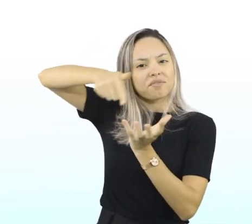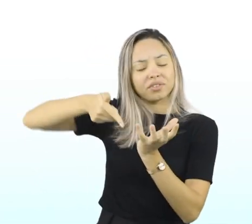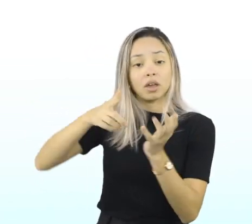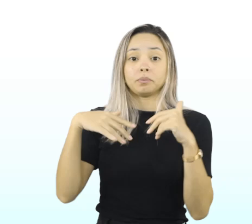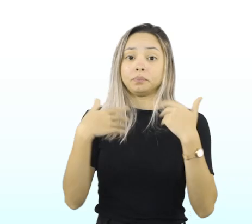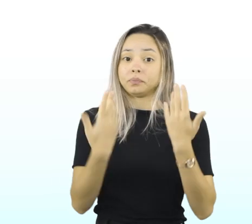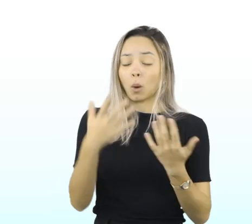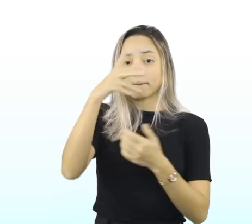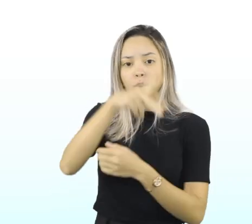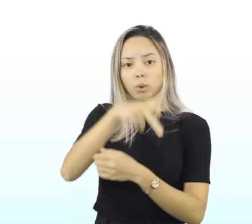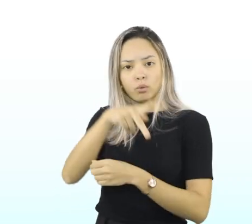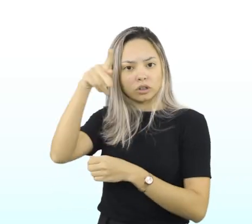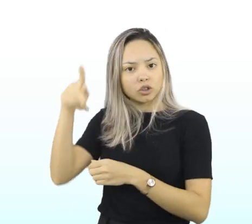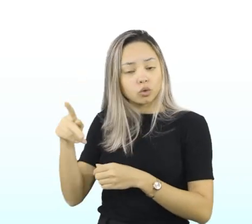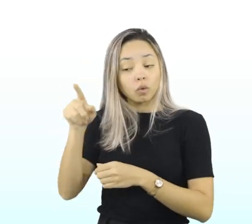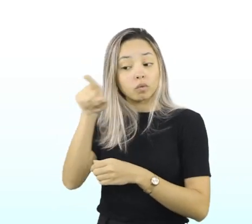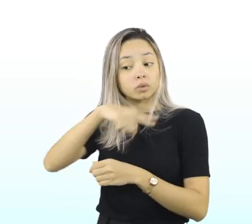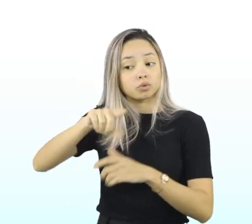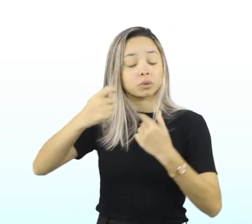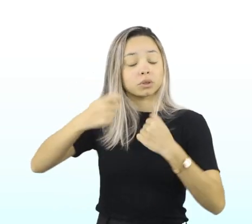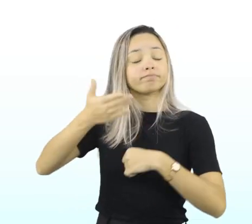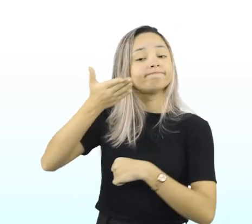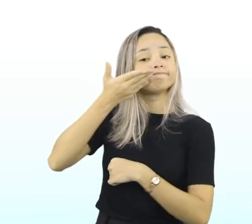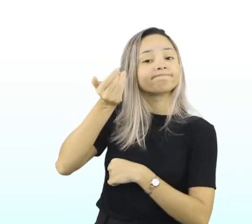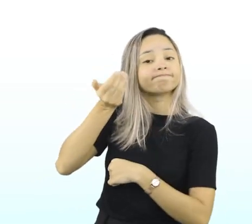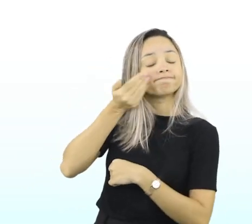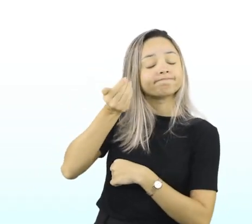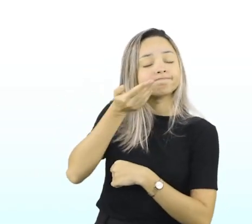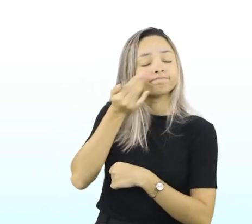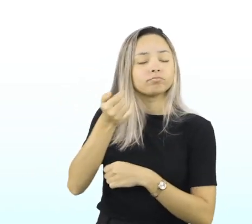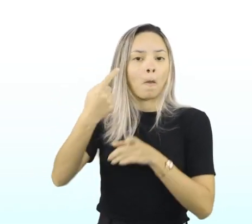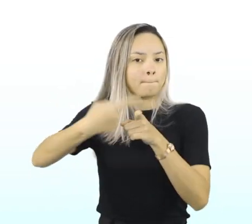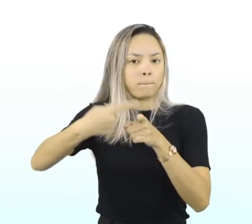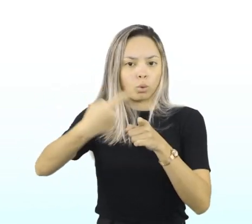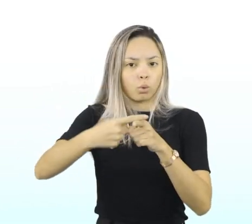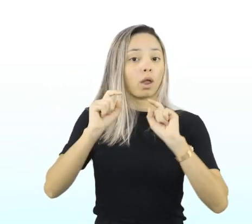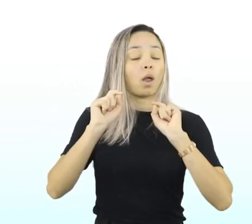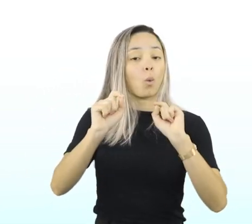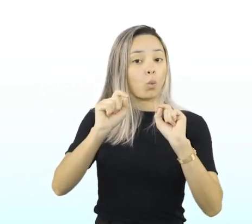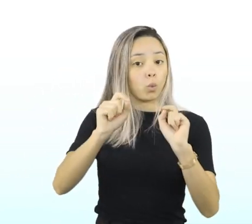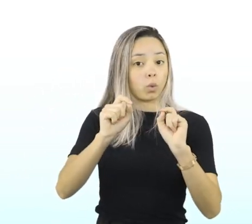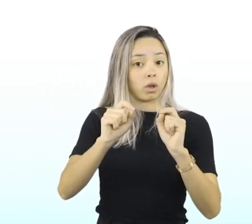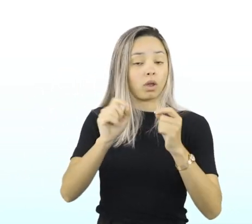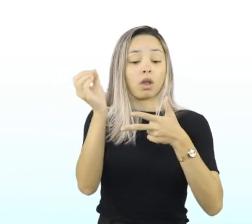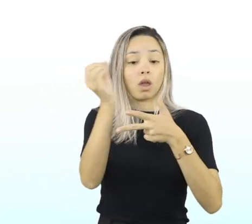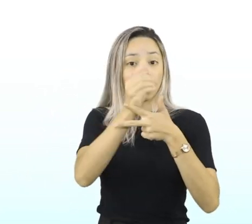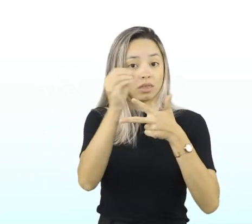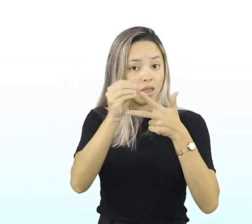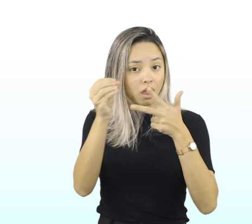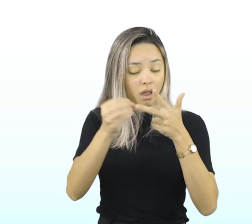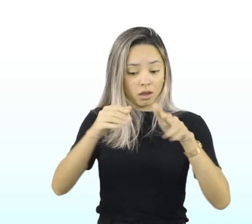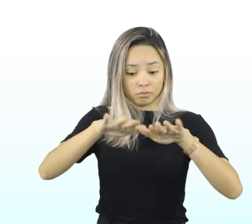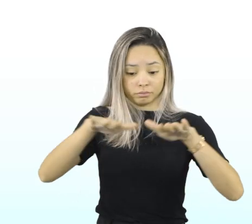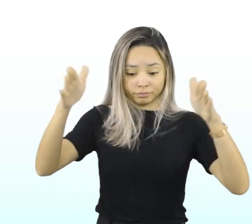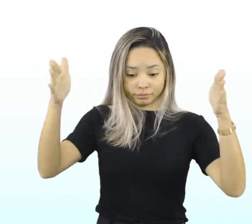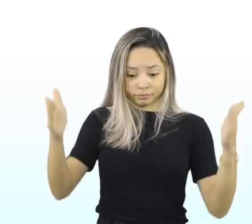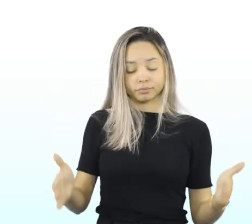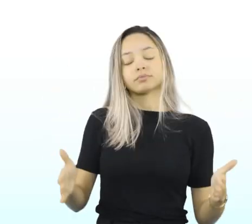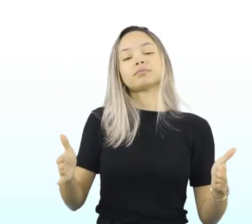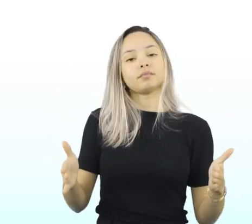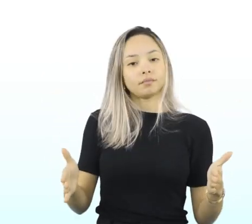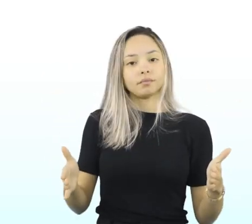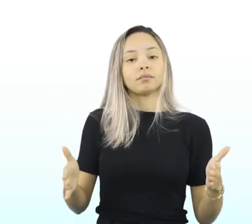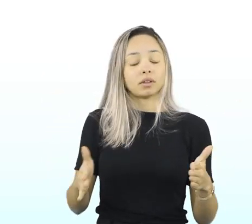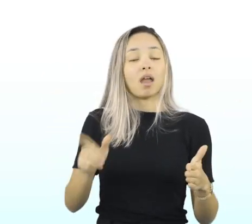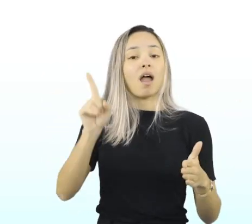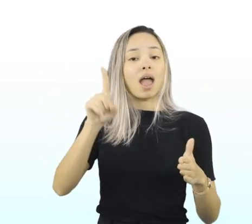faz valer a aula lá do professor, porque a banca, o Exame Nacional do Ensino Médio, ela